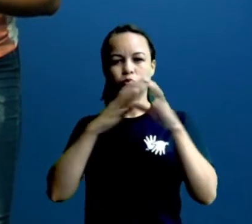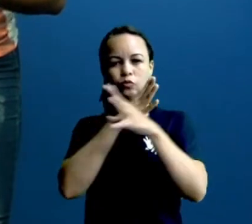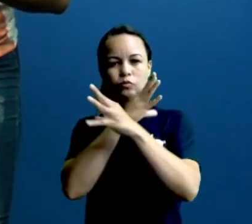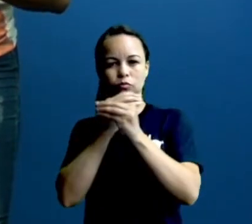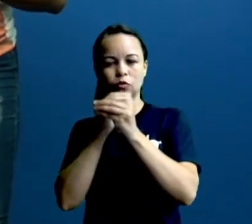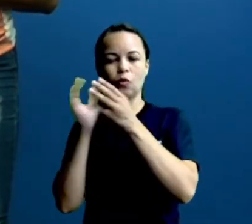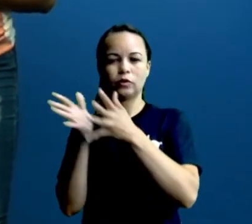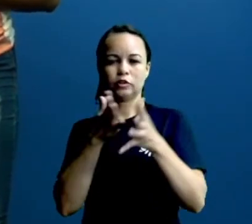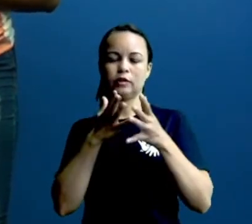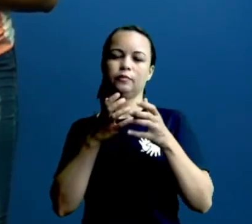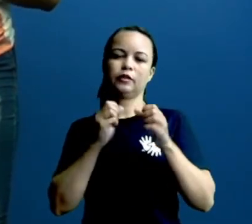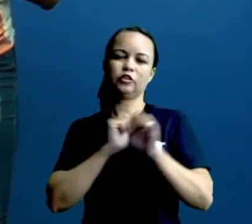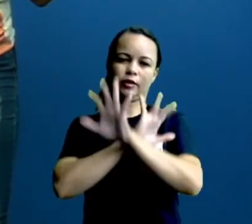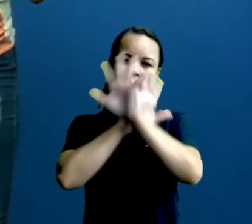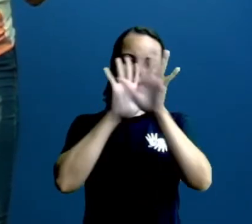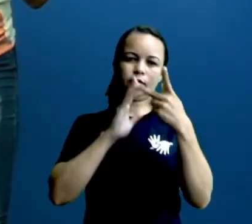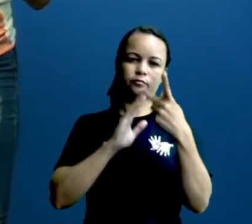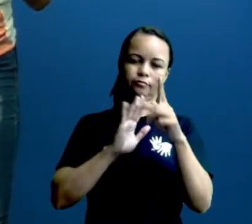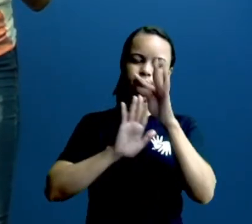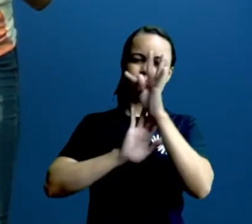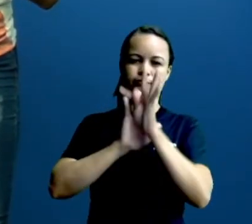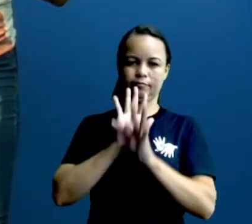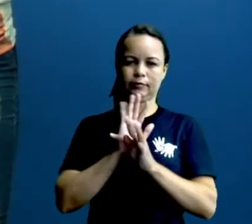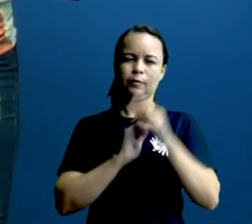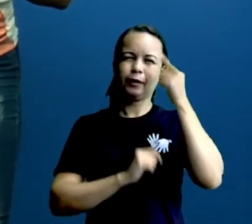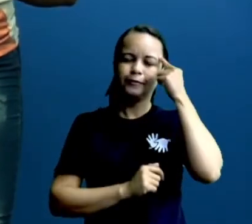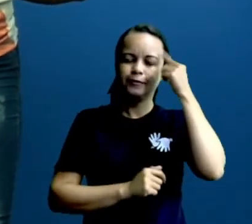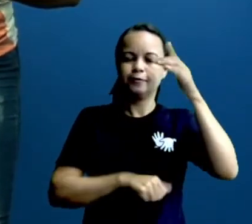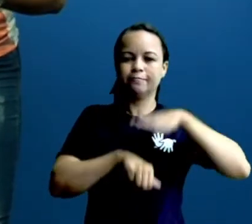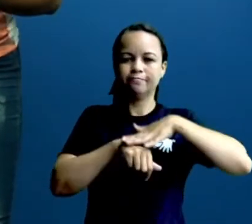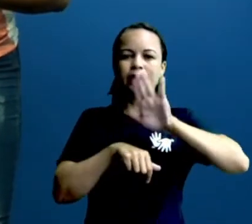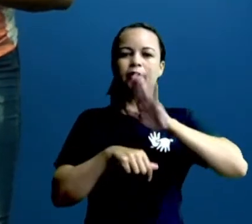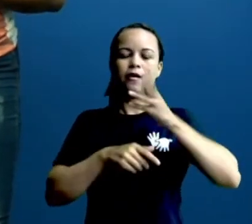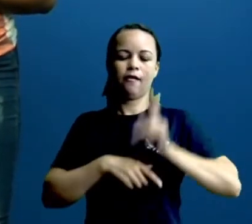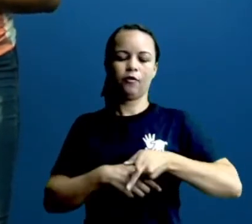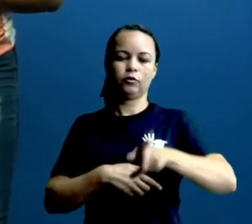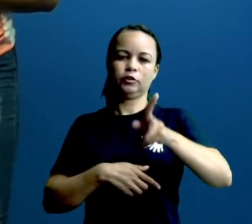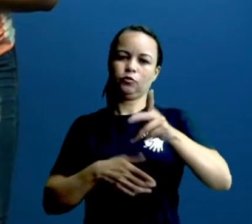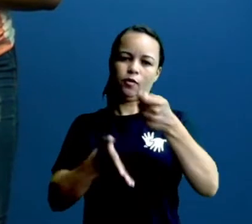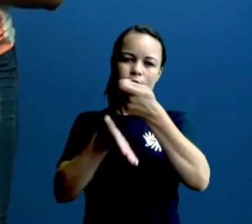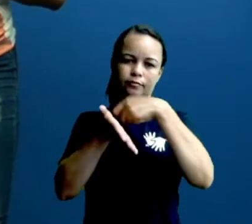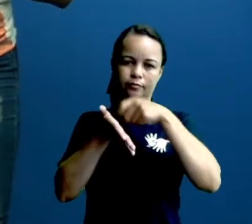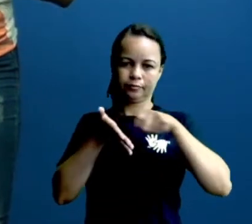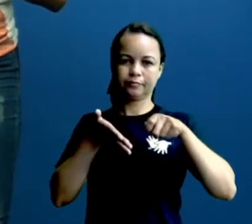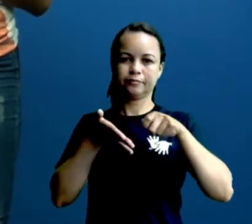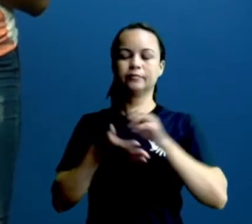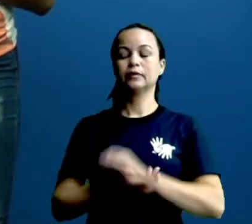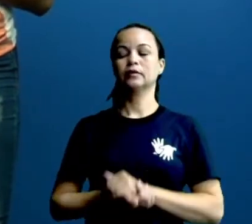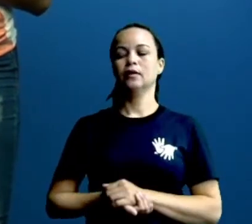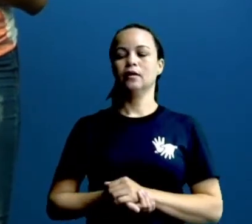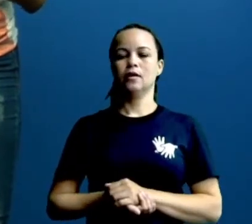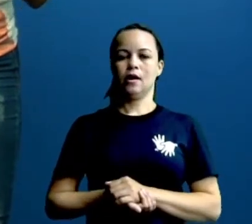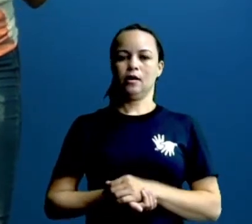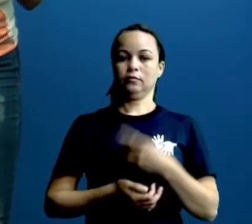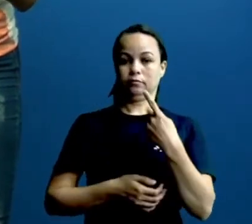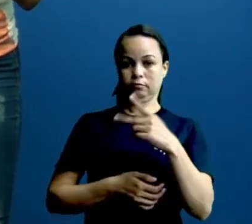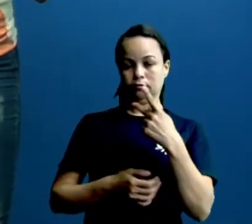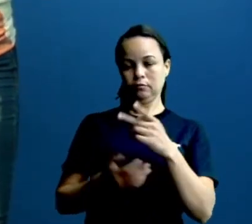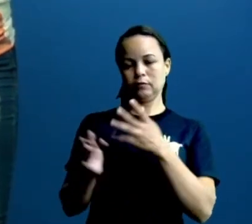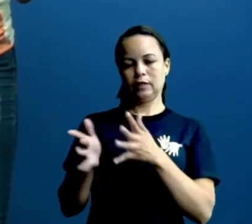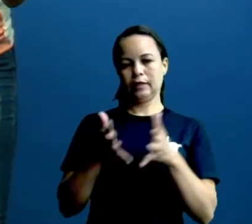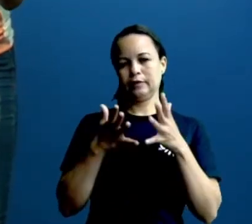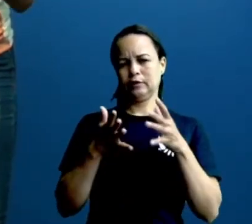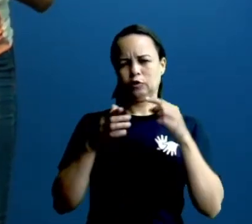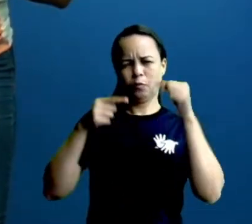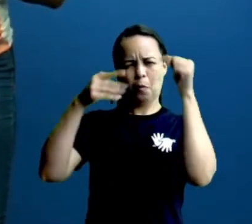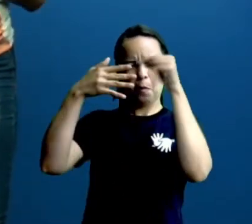mais claro o teu texto. E te dá ainda mais ideia para continuar a escrita. Então, são essas coisinhas,